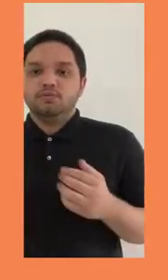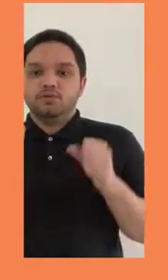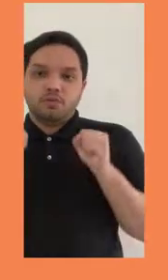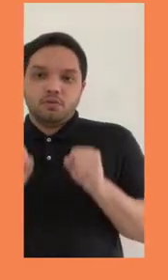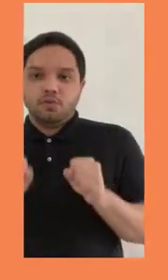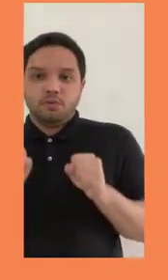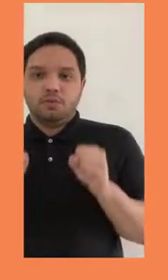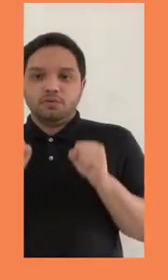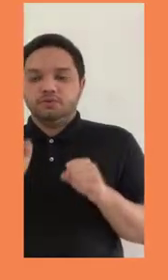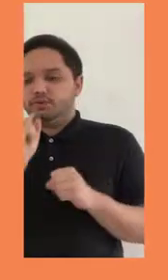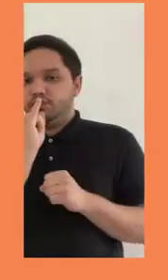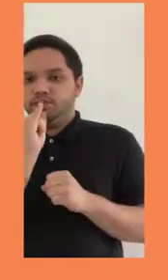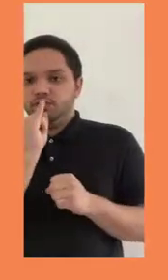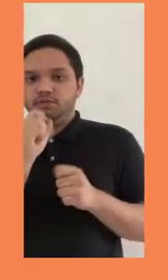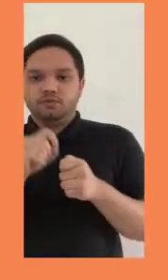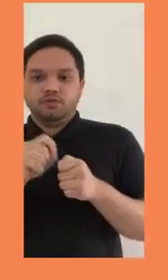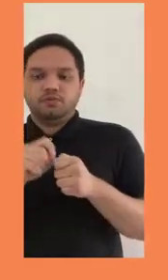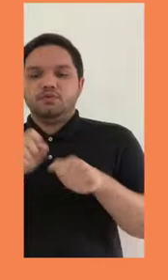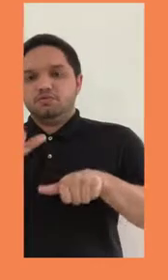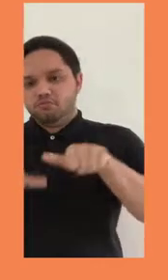aqui mil